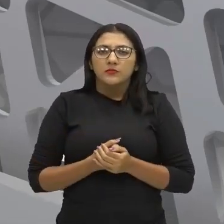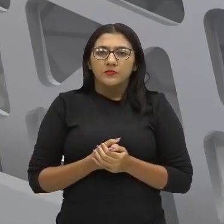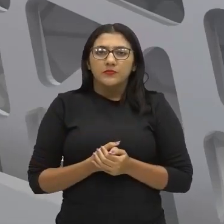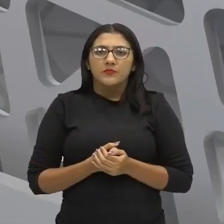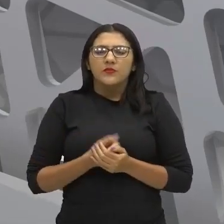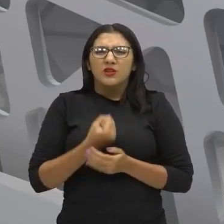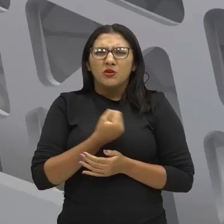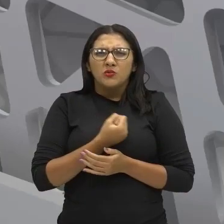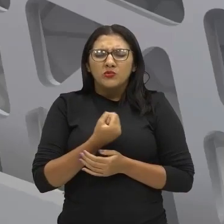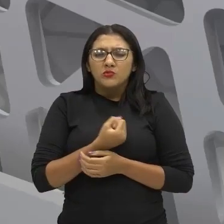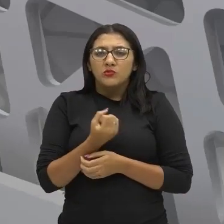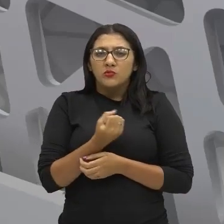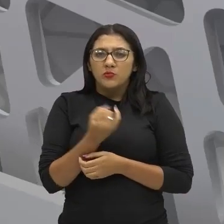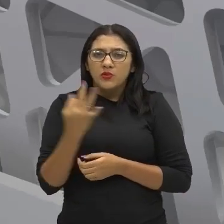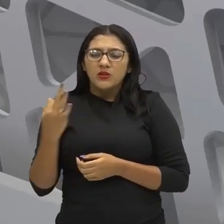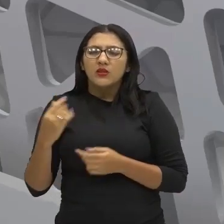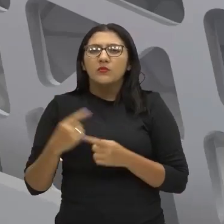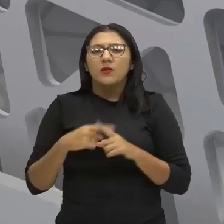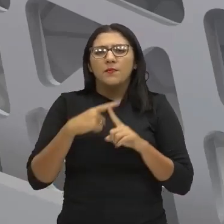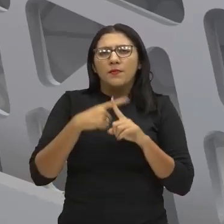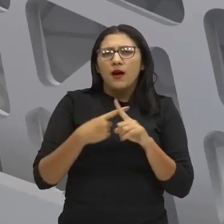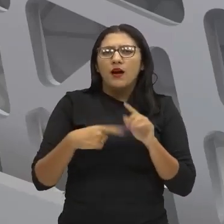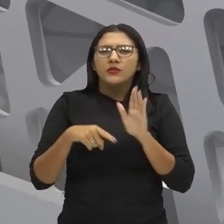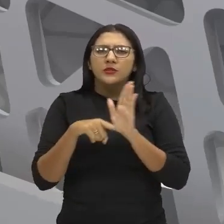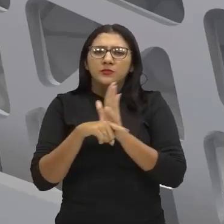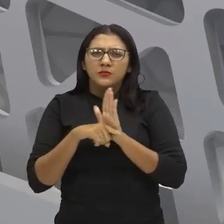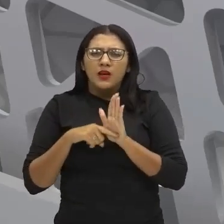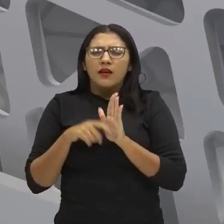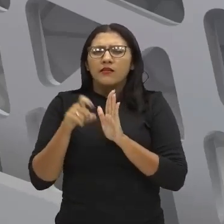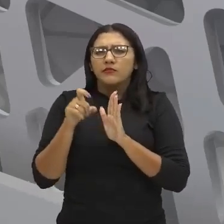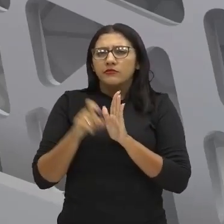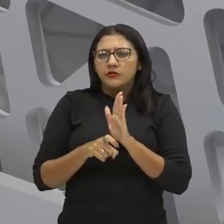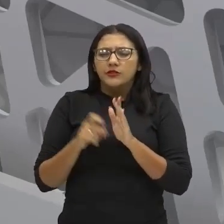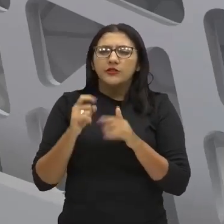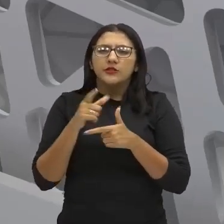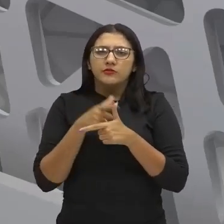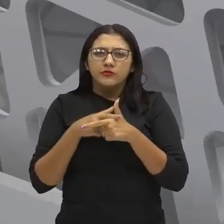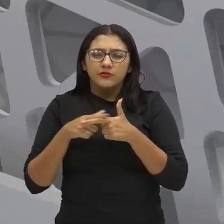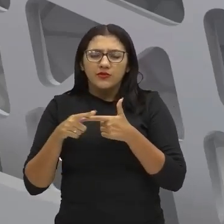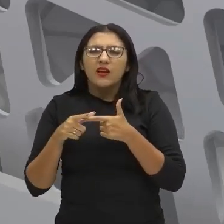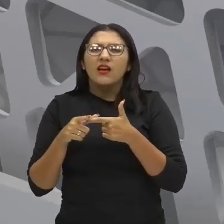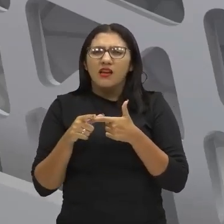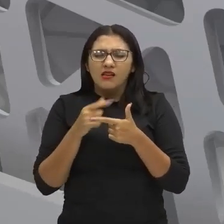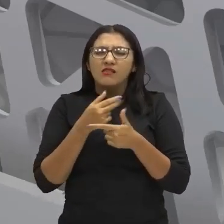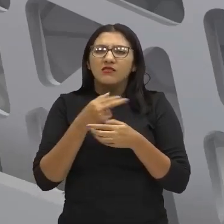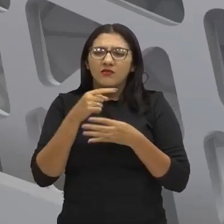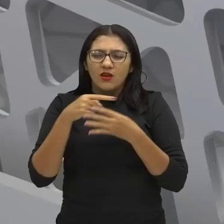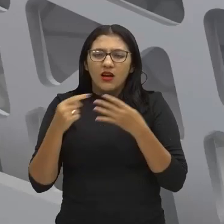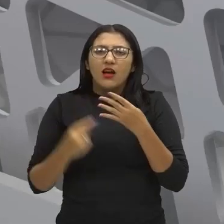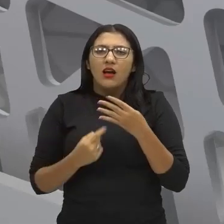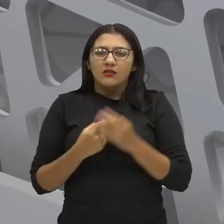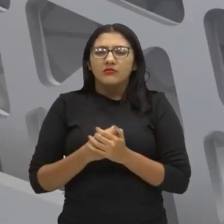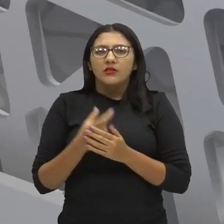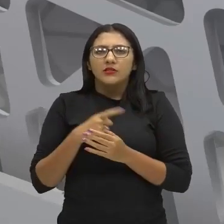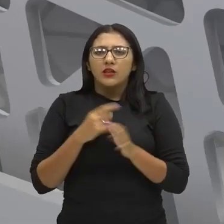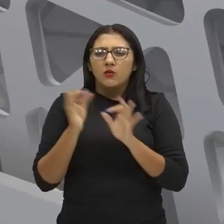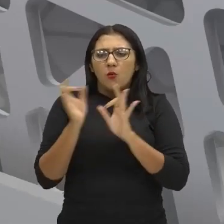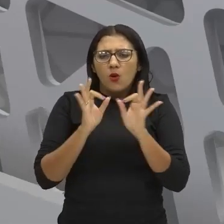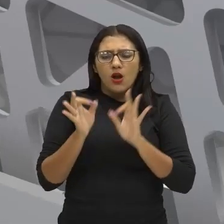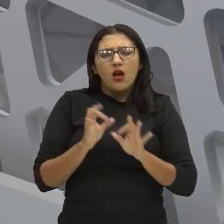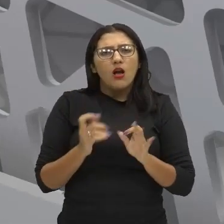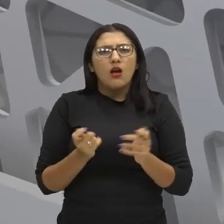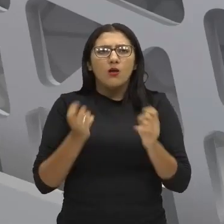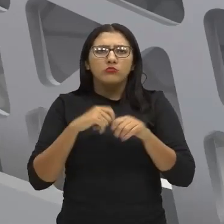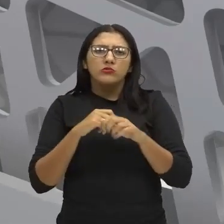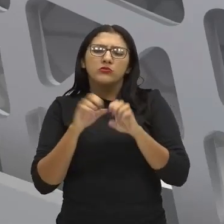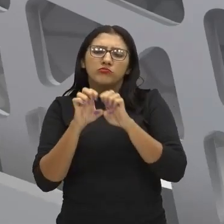algarismos, as operações de soma, os símbolos da soma, da subtração, da divisão, e você vai juntando, você consegue estruturar um